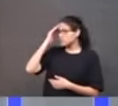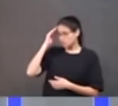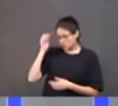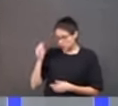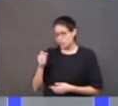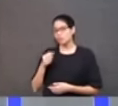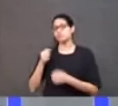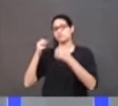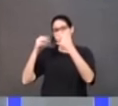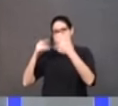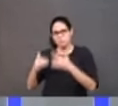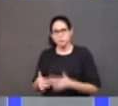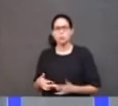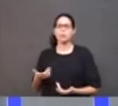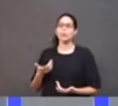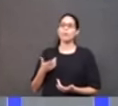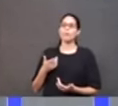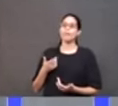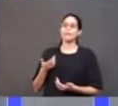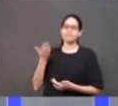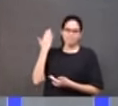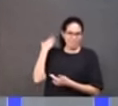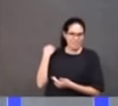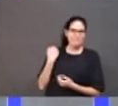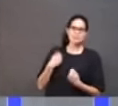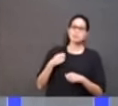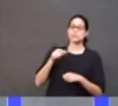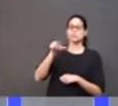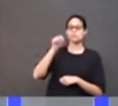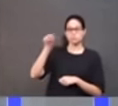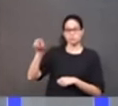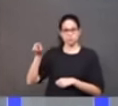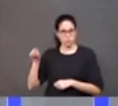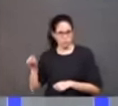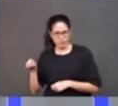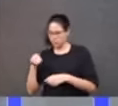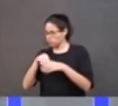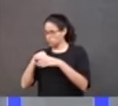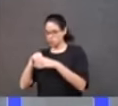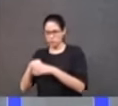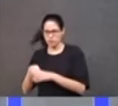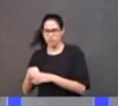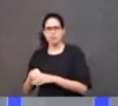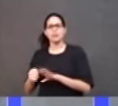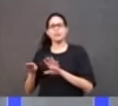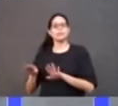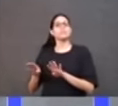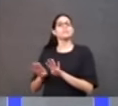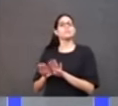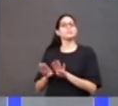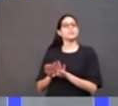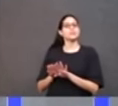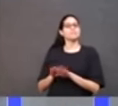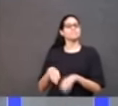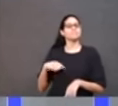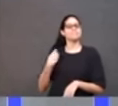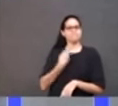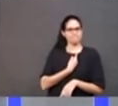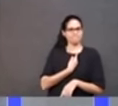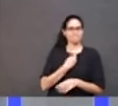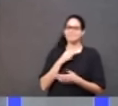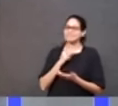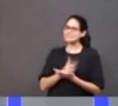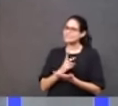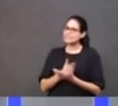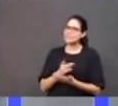relação à questão da indicação. Mas o que a gente também sempre tem colocado em relação a essa questão da administração e dentro